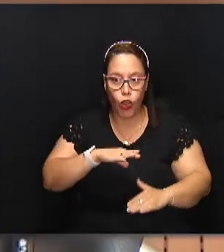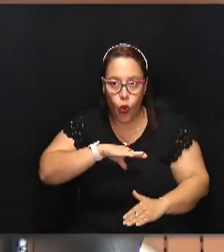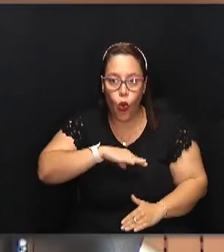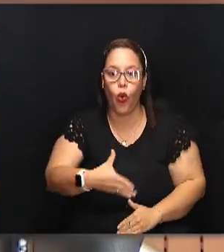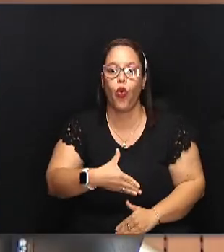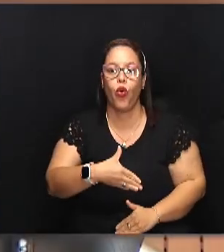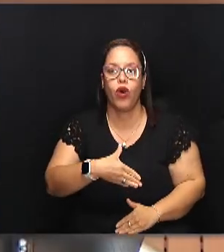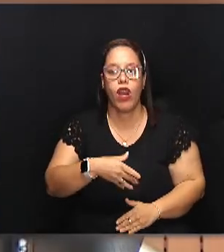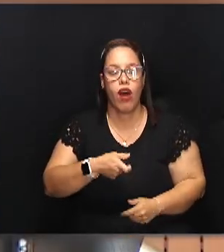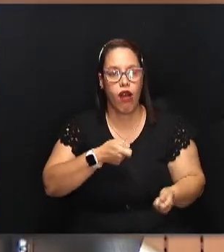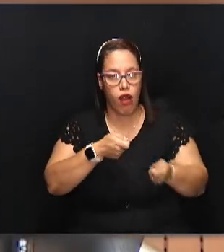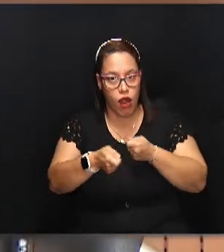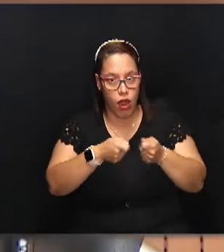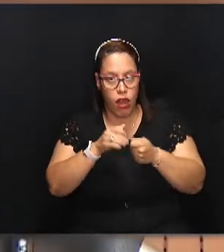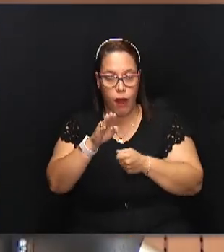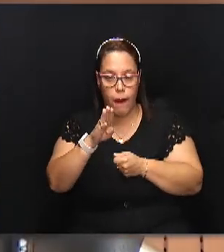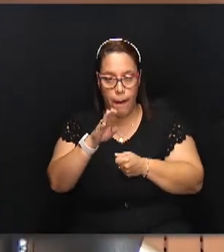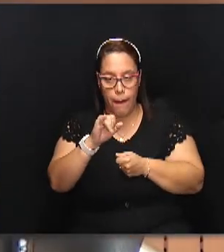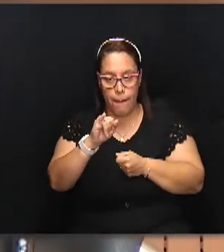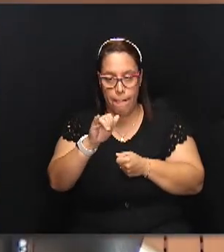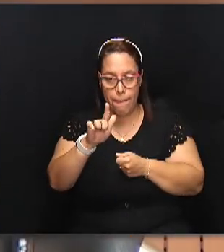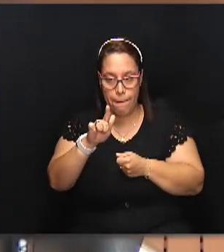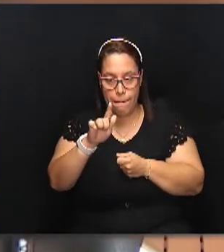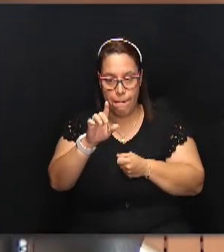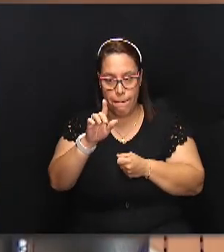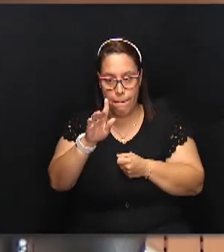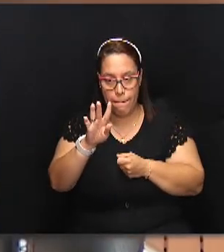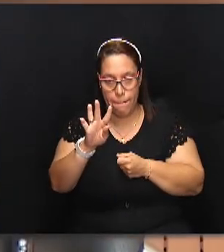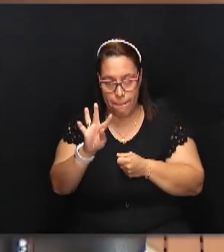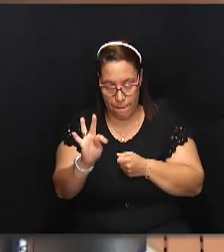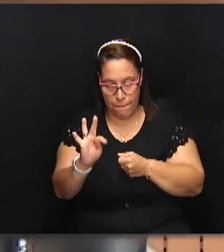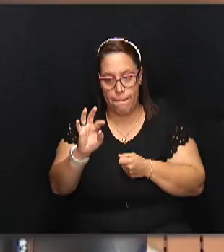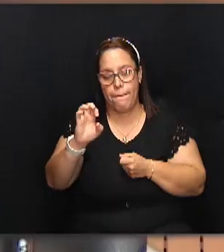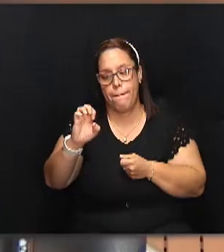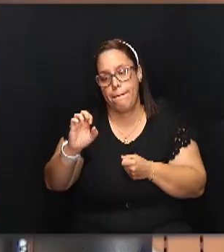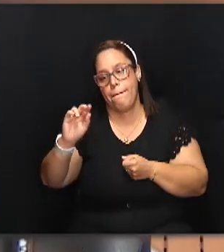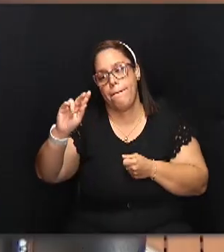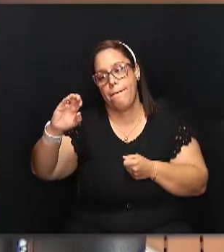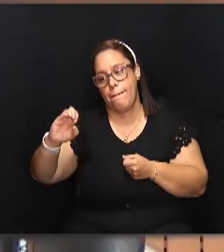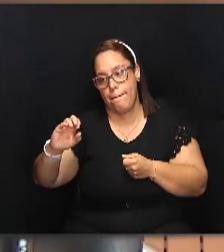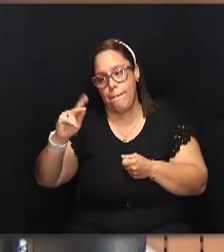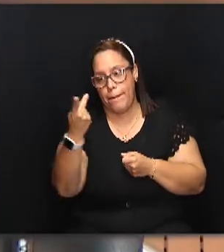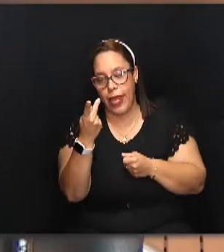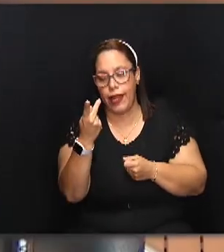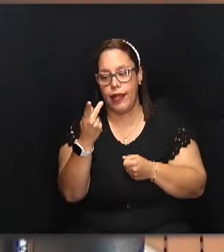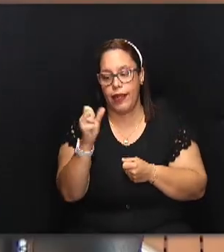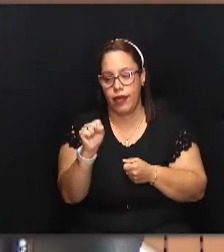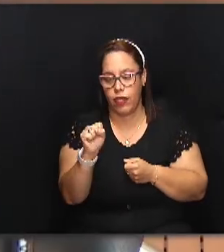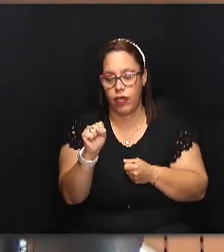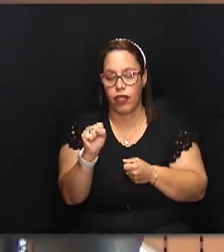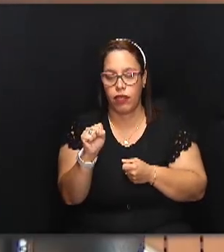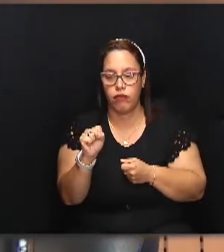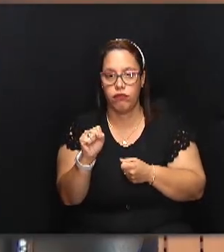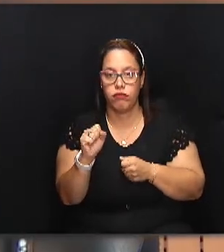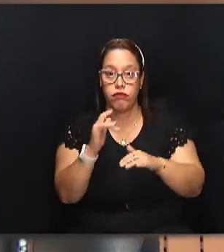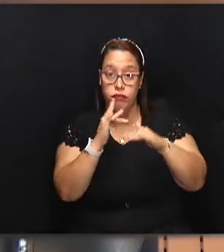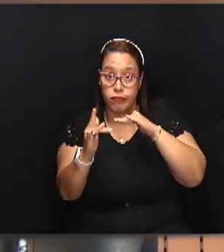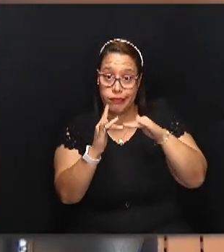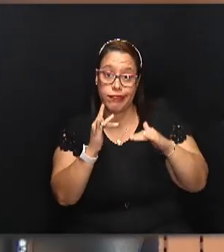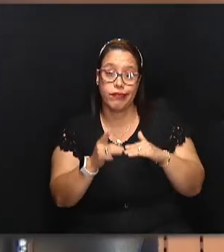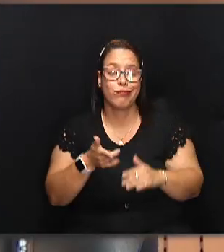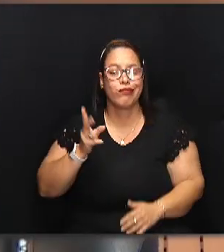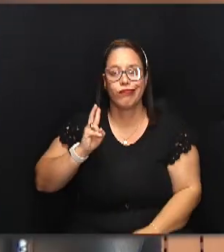de regulamentar as Big Techs, porque se a gente não fizer isso, as redes, as plataformas digitais